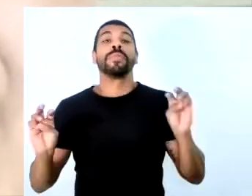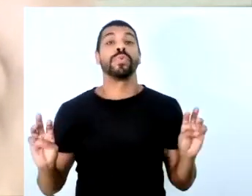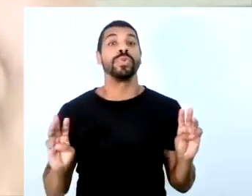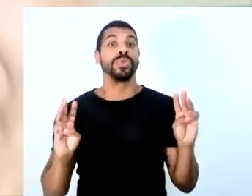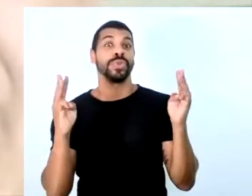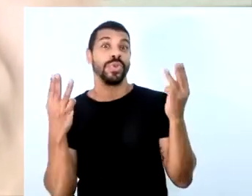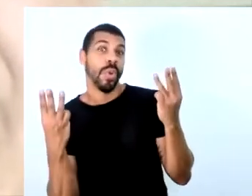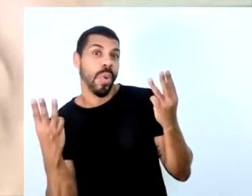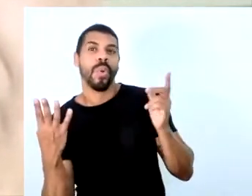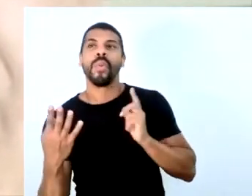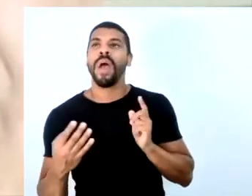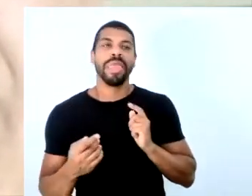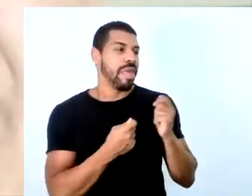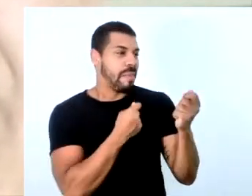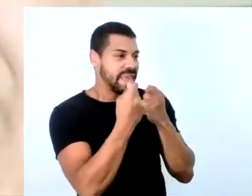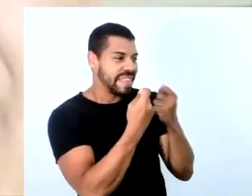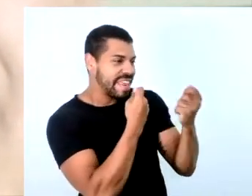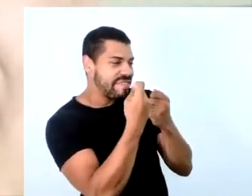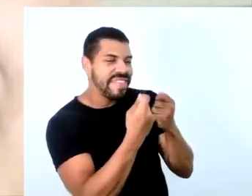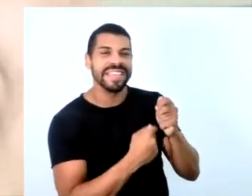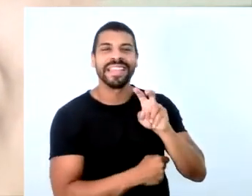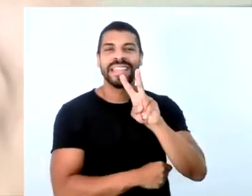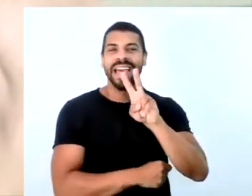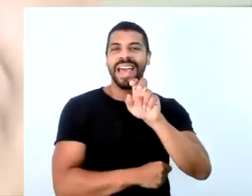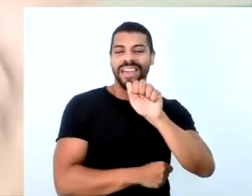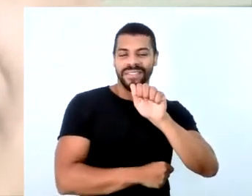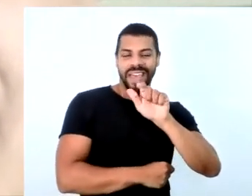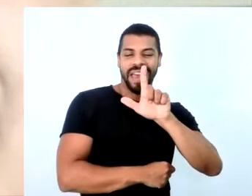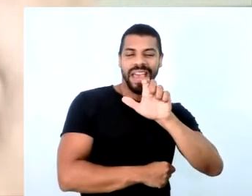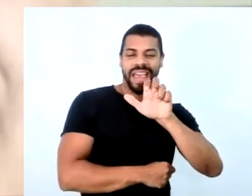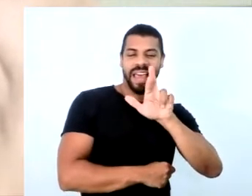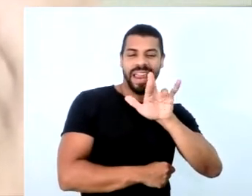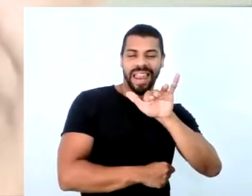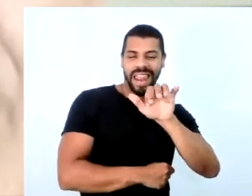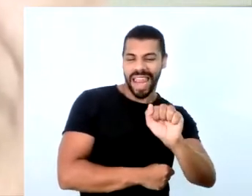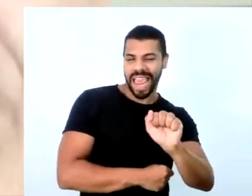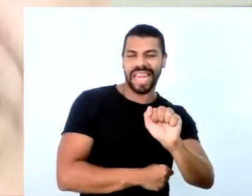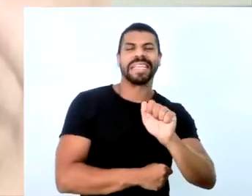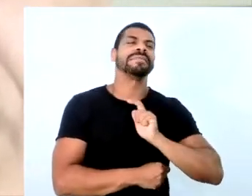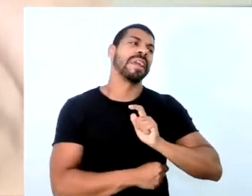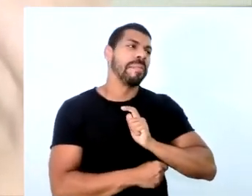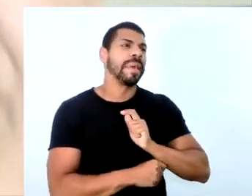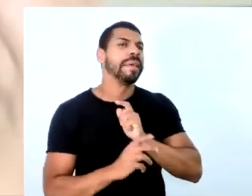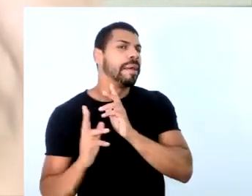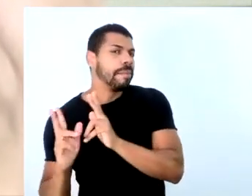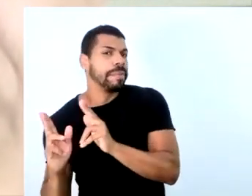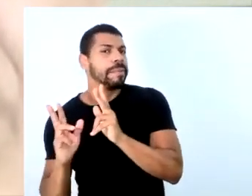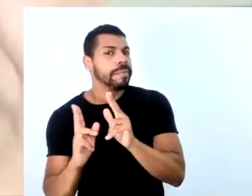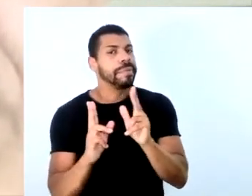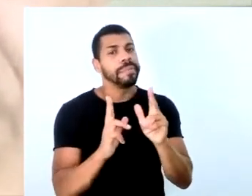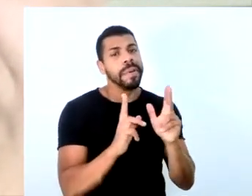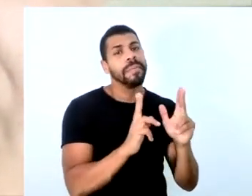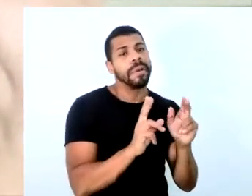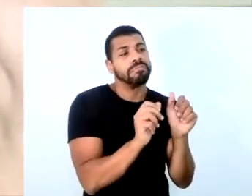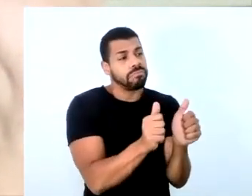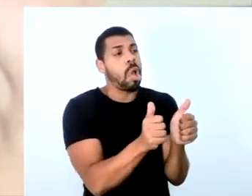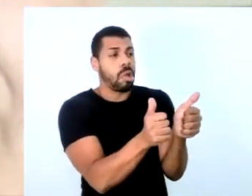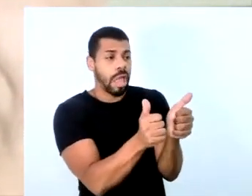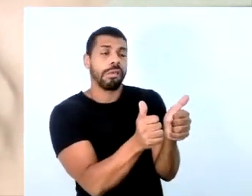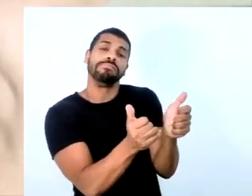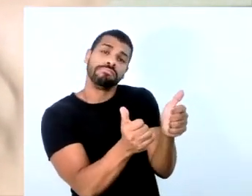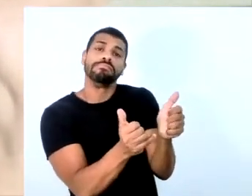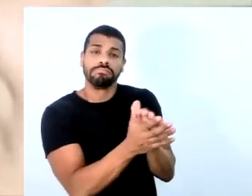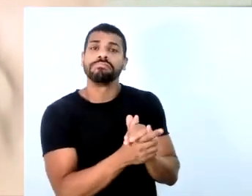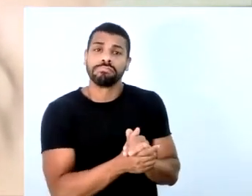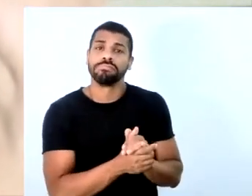era um processo que tem um show do Divinas, vamos filmar. Tem uma entrevista da Valéria, vamos fazer. Aí ia se filmando aos poucos,